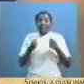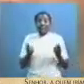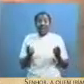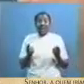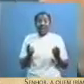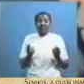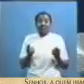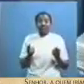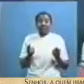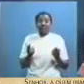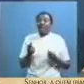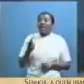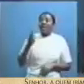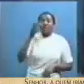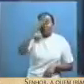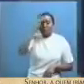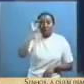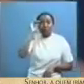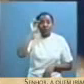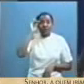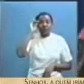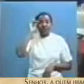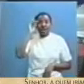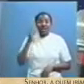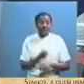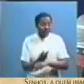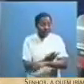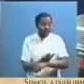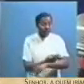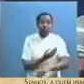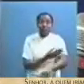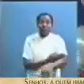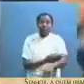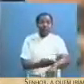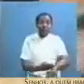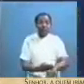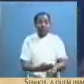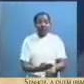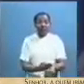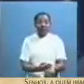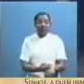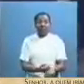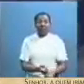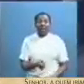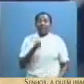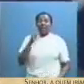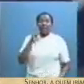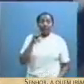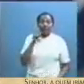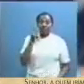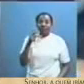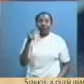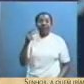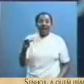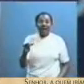As palavras que tem um para o outro são palavras de humilhação. Qualquer coisinha xinga, briga,